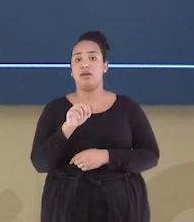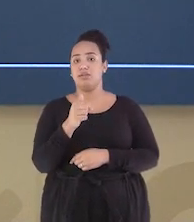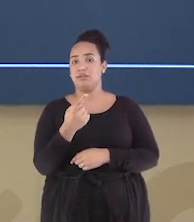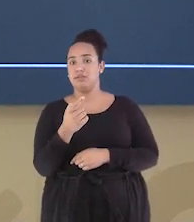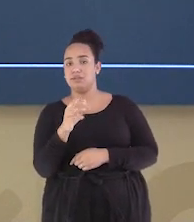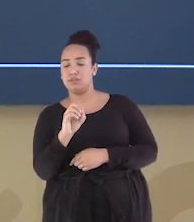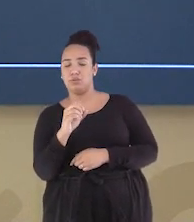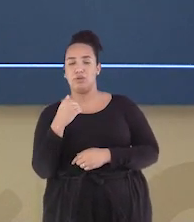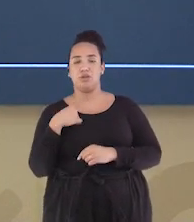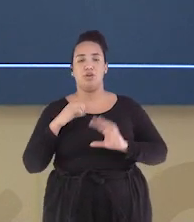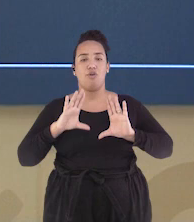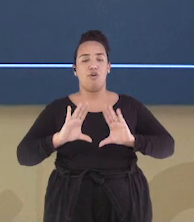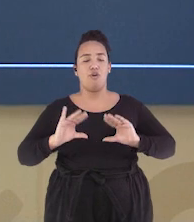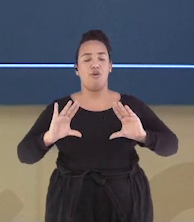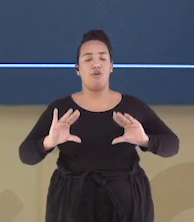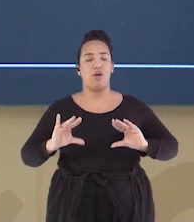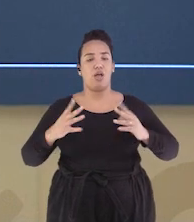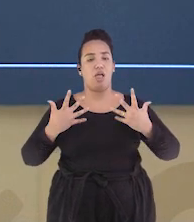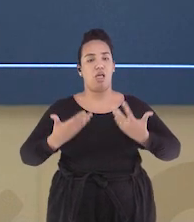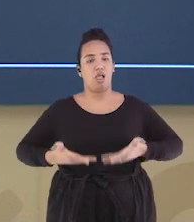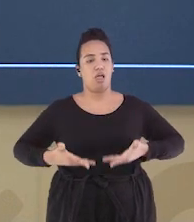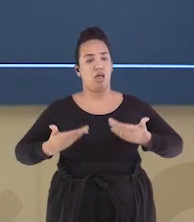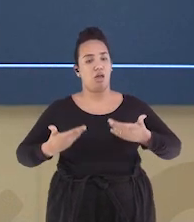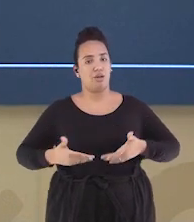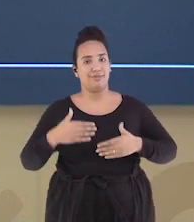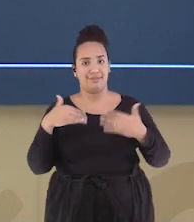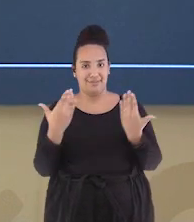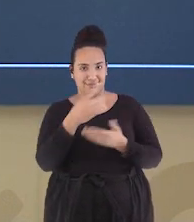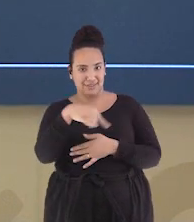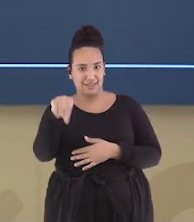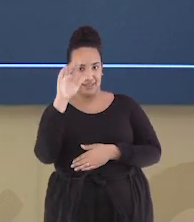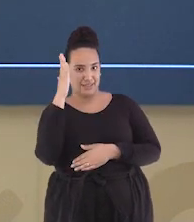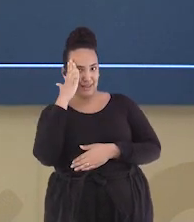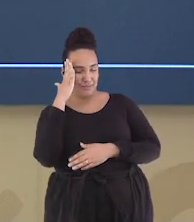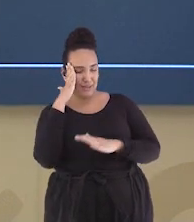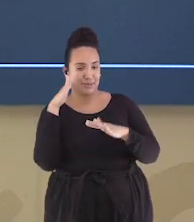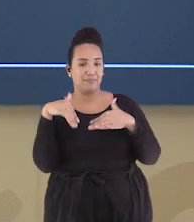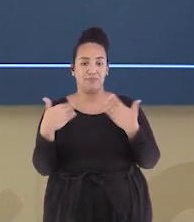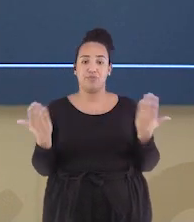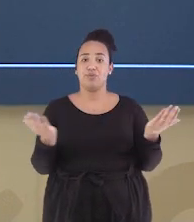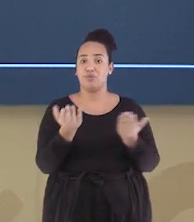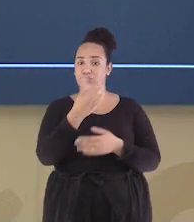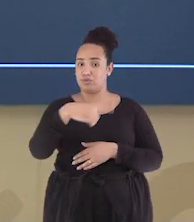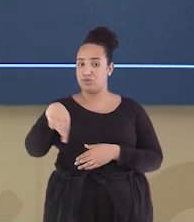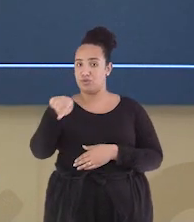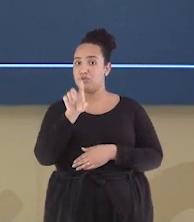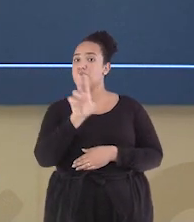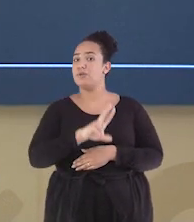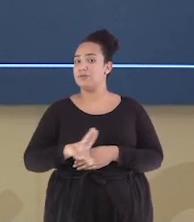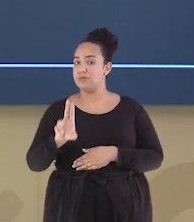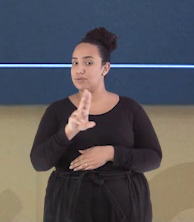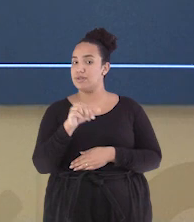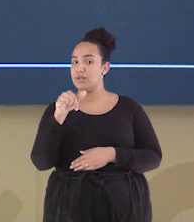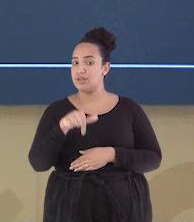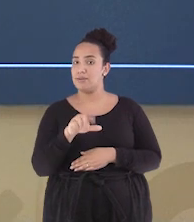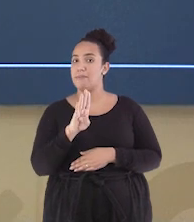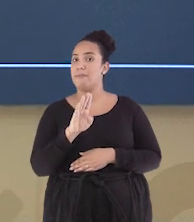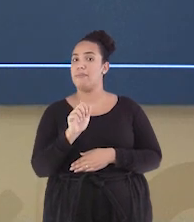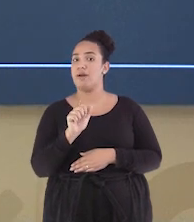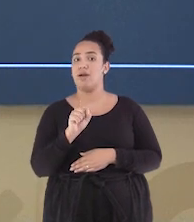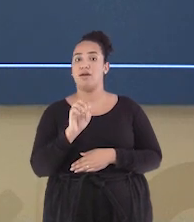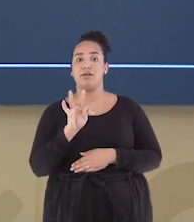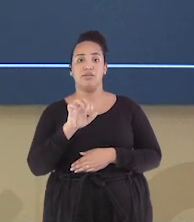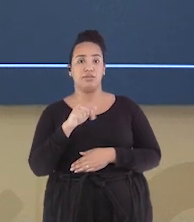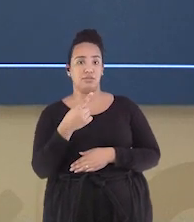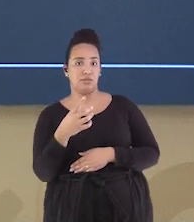soltar a musculatura. Você sabia dessa técnica? Em nossa prática de hoje, utilizaremos o bastão para soltar a